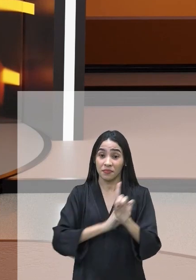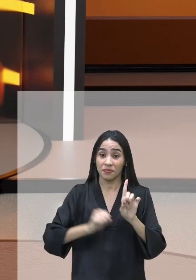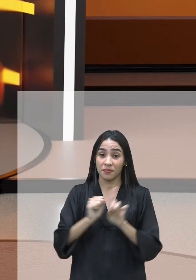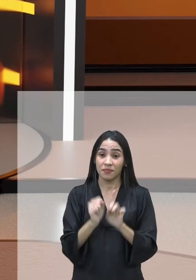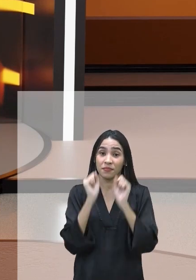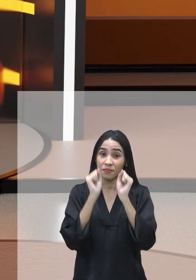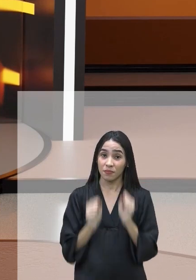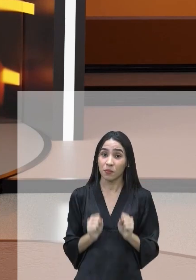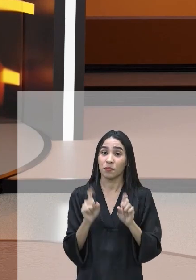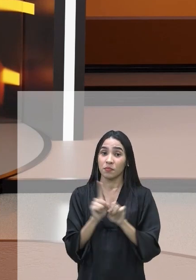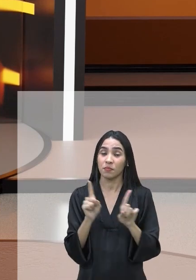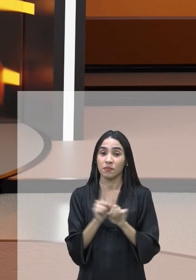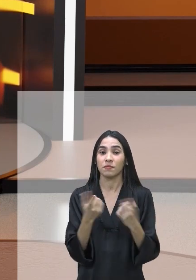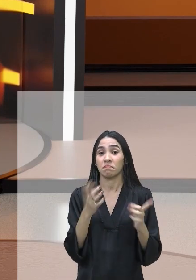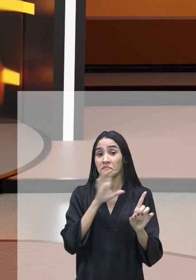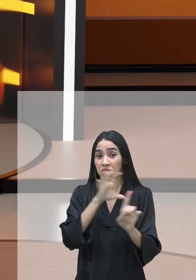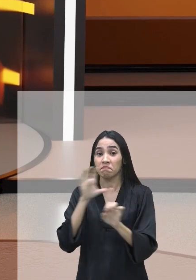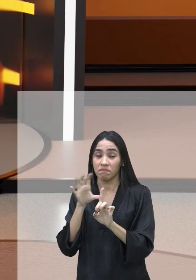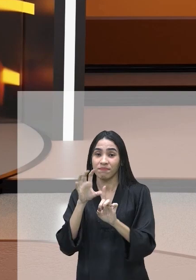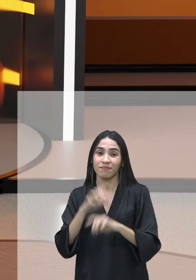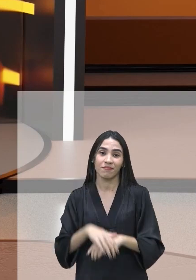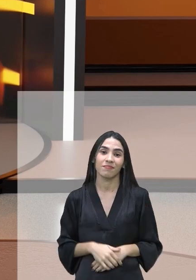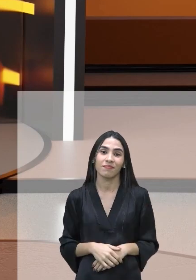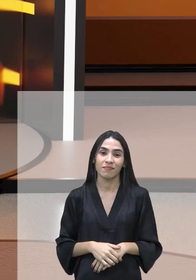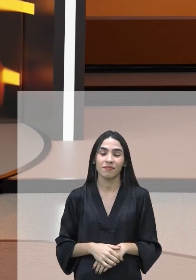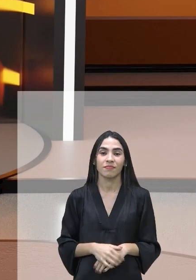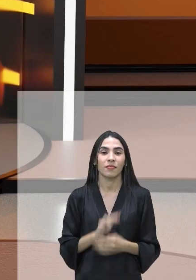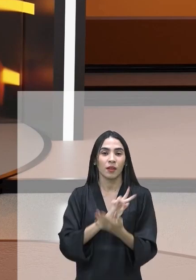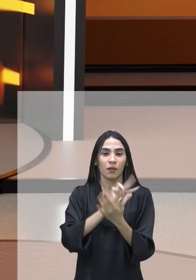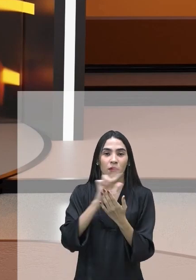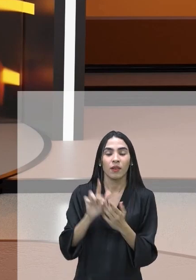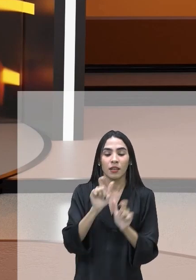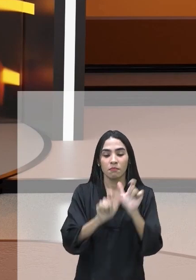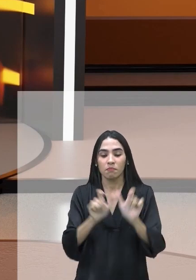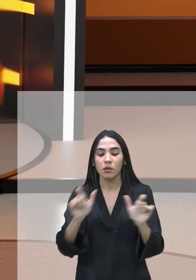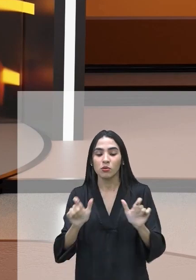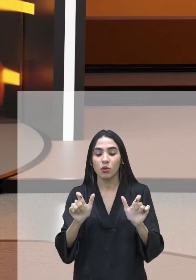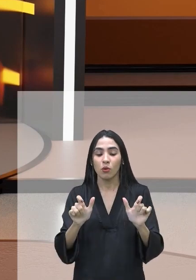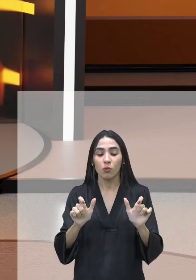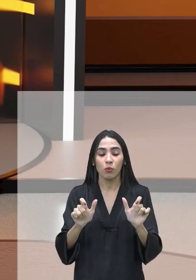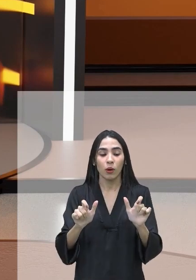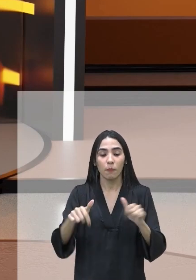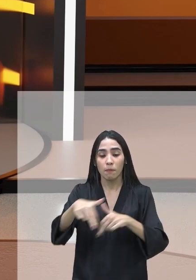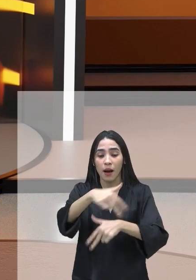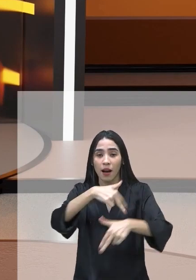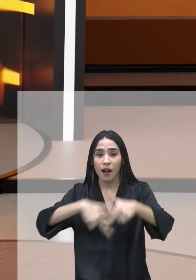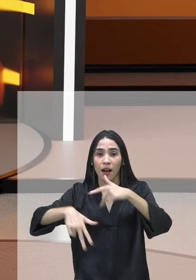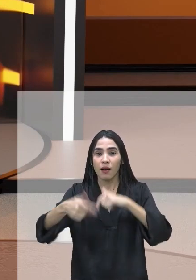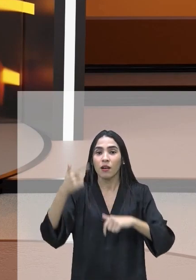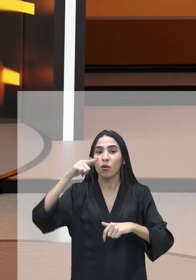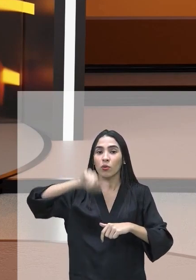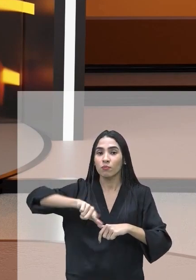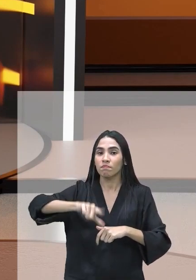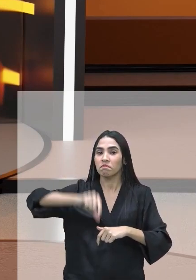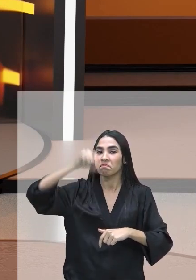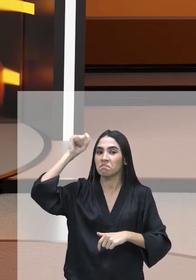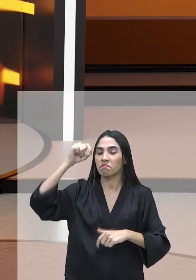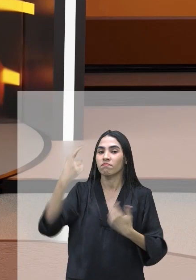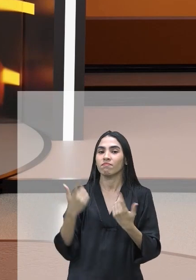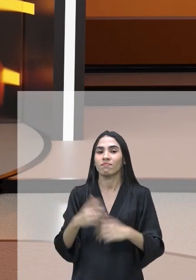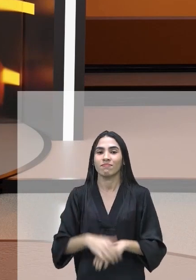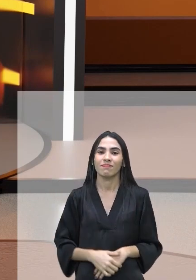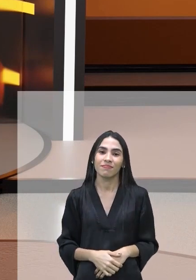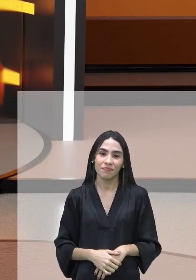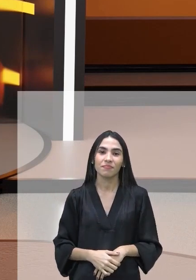pode ser entendida desta forma, onde vários agentes estão aí disputando um jogo.